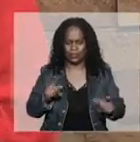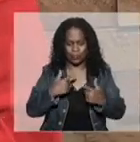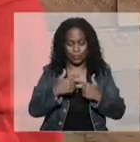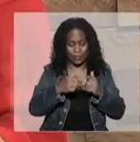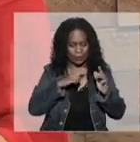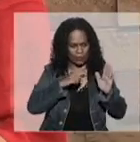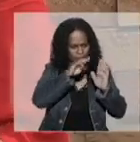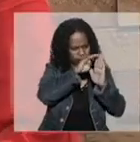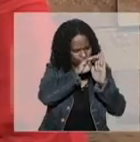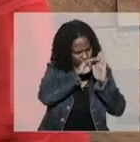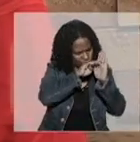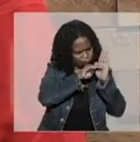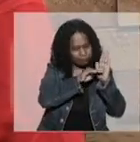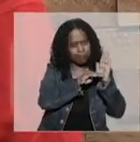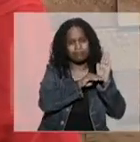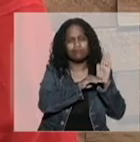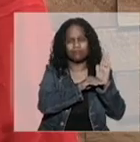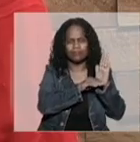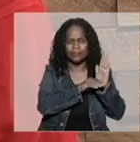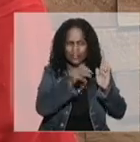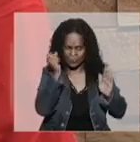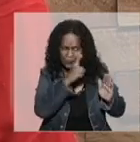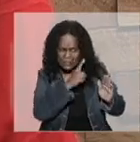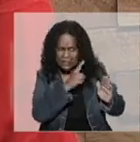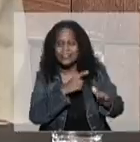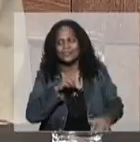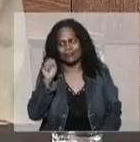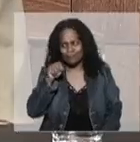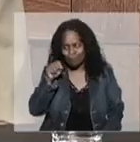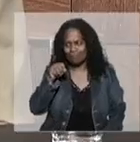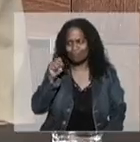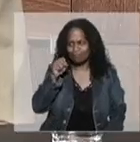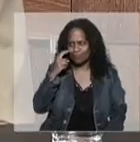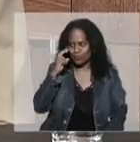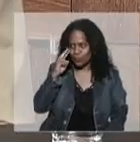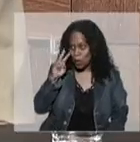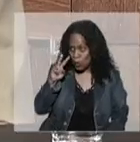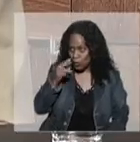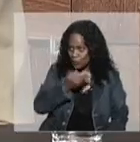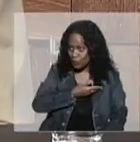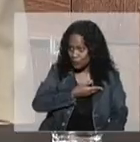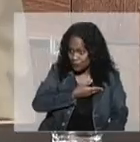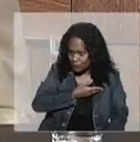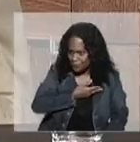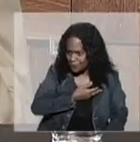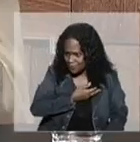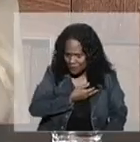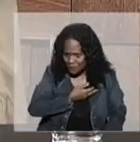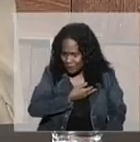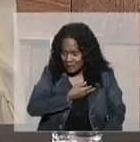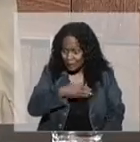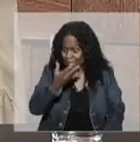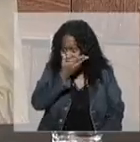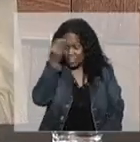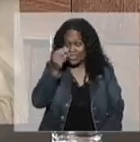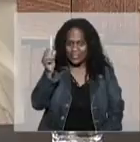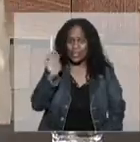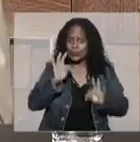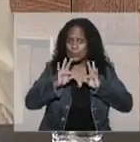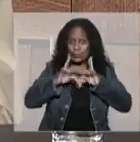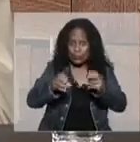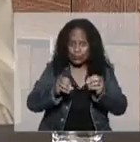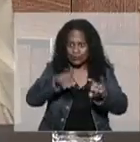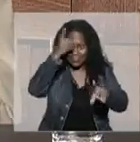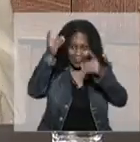diferente. segmentado, vamos dizer assim, não é? É. Mais difícil? É difícil. Você olha os seus amigos jogando bola, você esquece tudo, né? Porque você tem que falar o